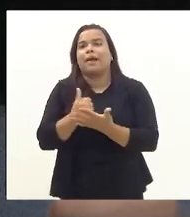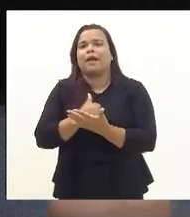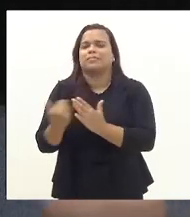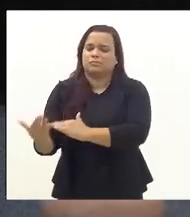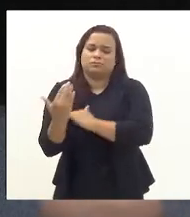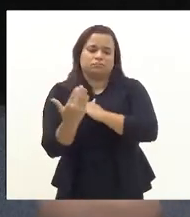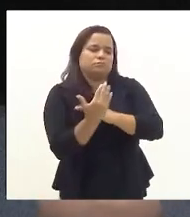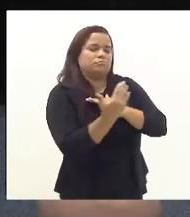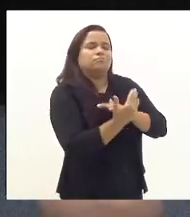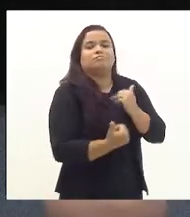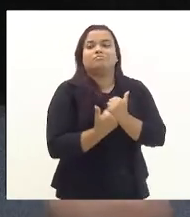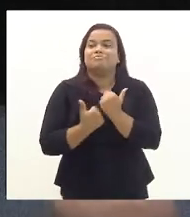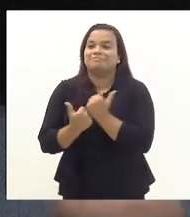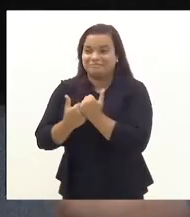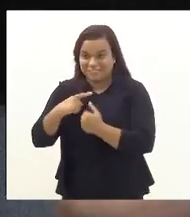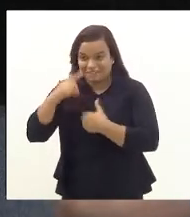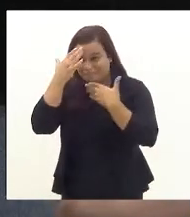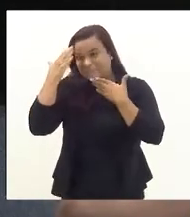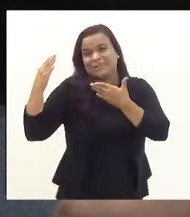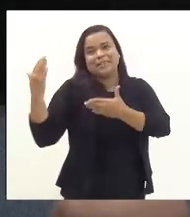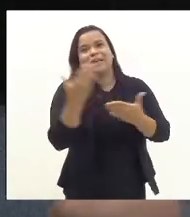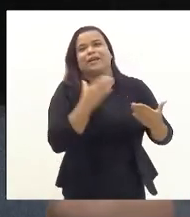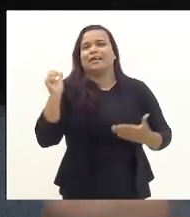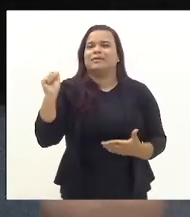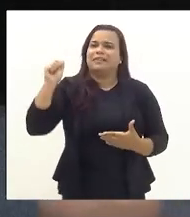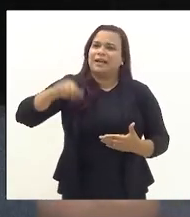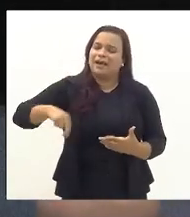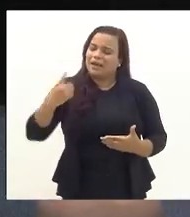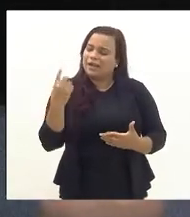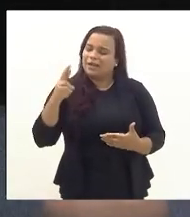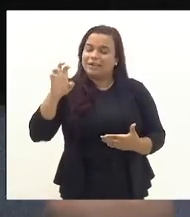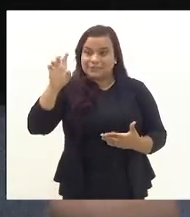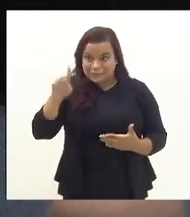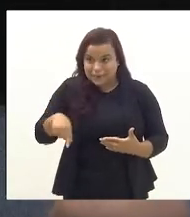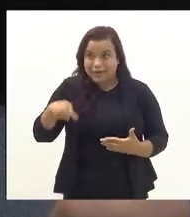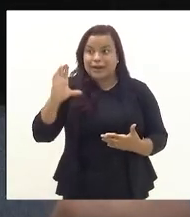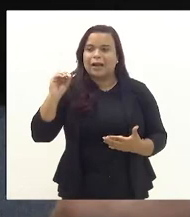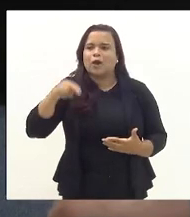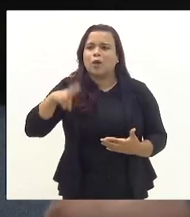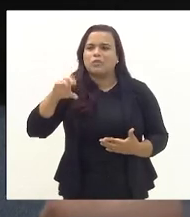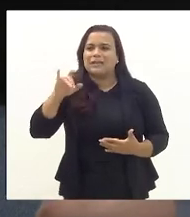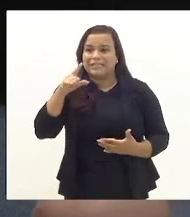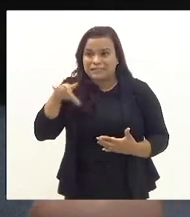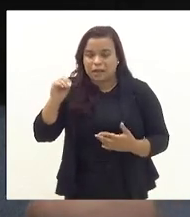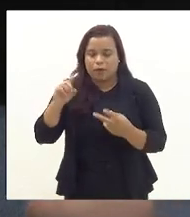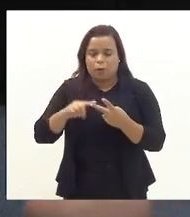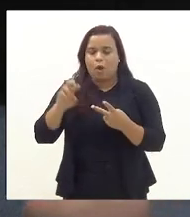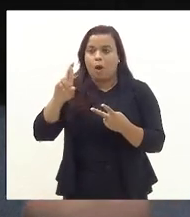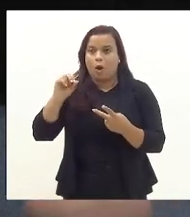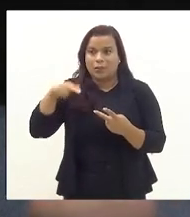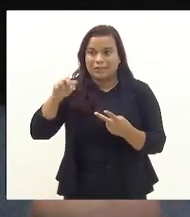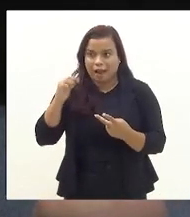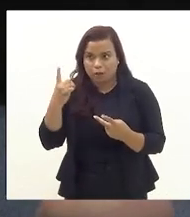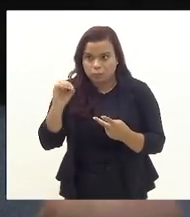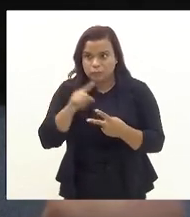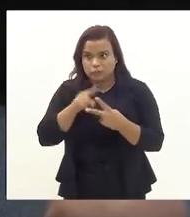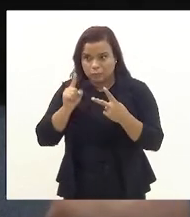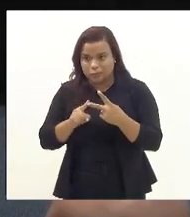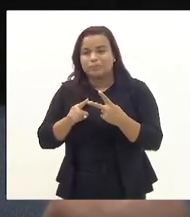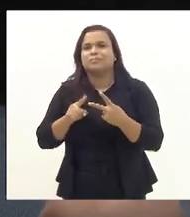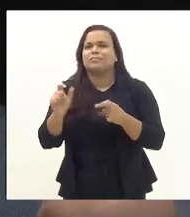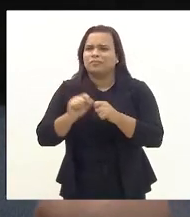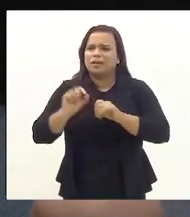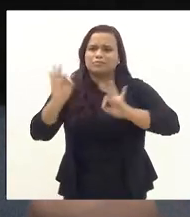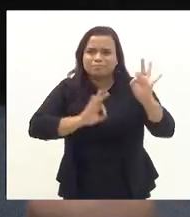gente. Né, então, gostaria de agradecer o André Conceição, o Ronaldo, né, por terem feito todo esse